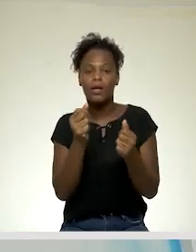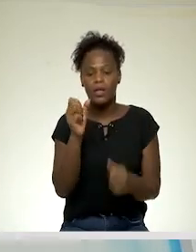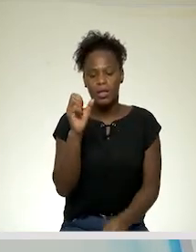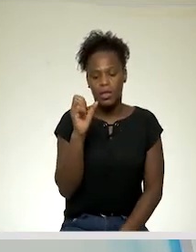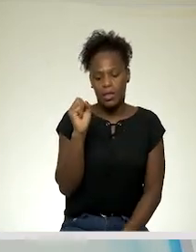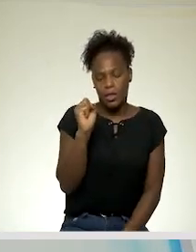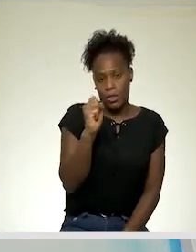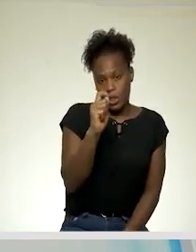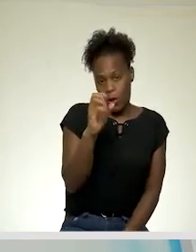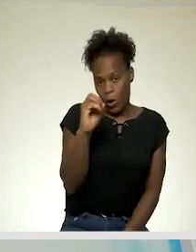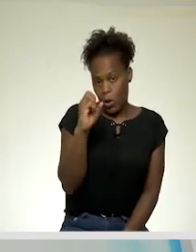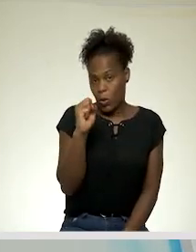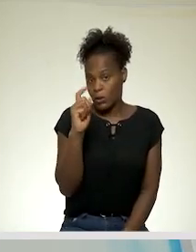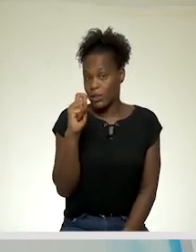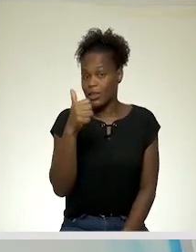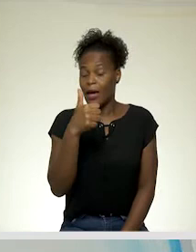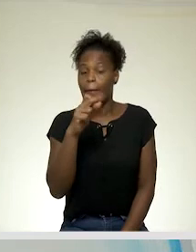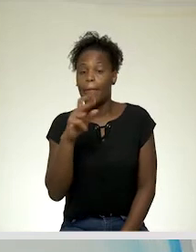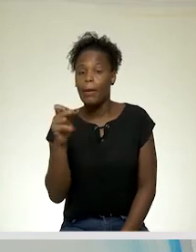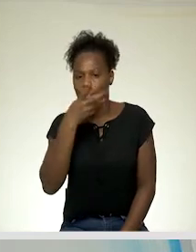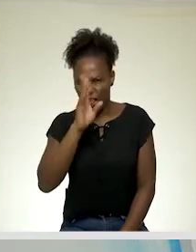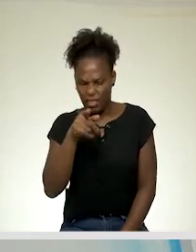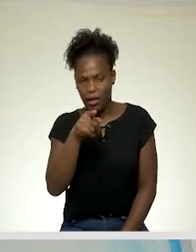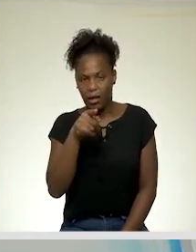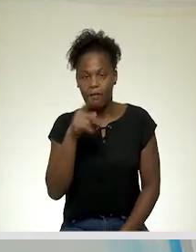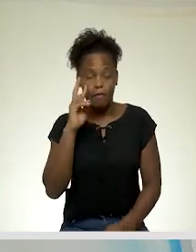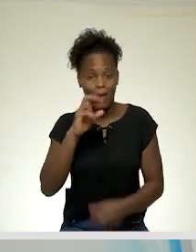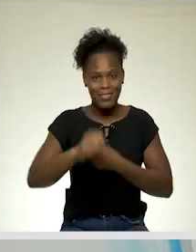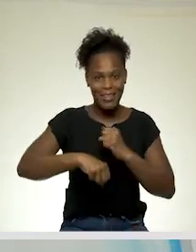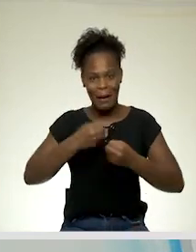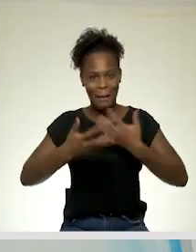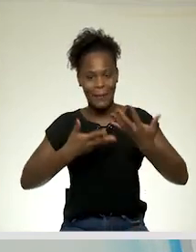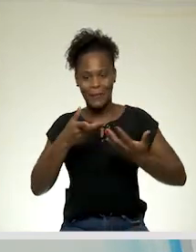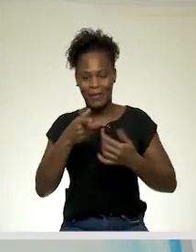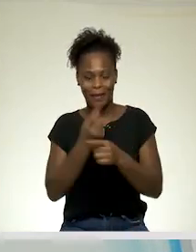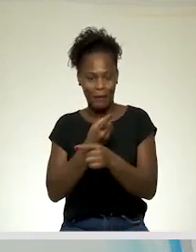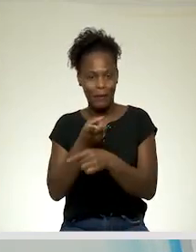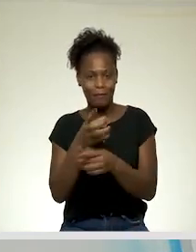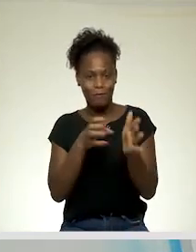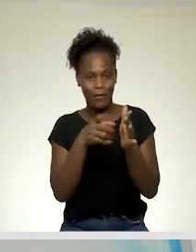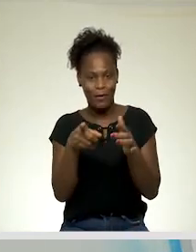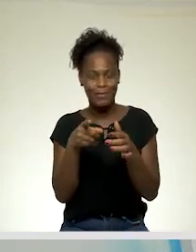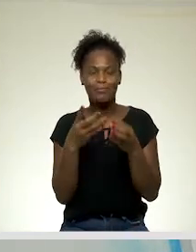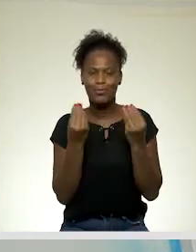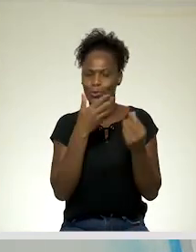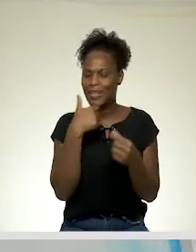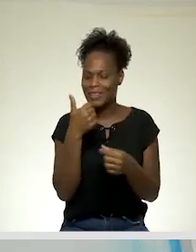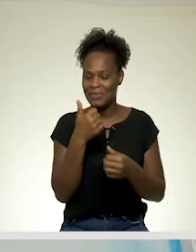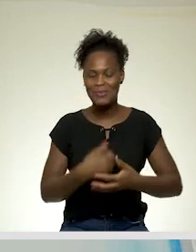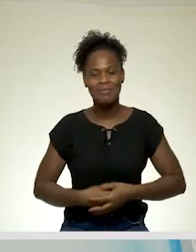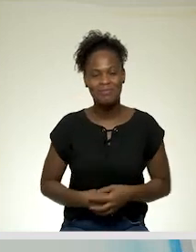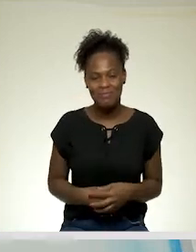GeoGebra para praticarem isso. Vocês vão ver a dinâmica disto. Muito bonito,